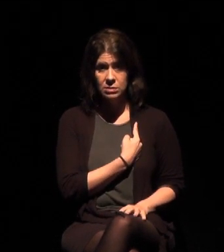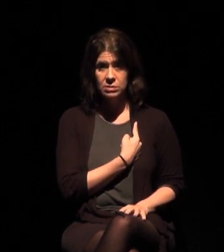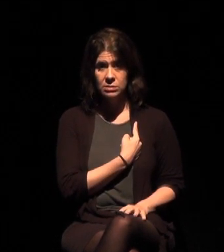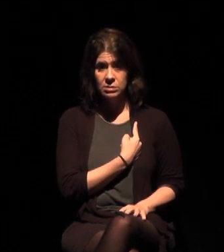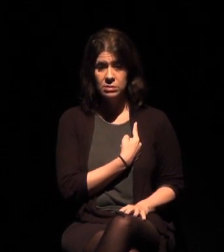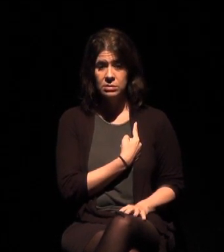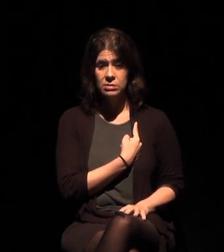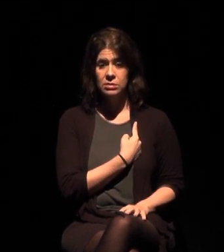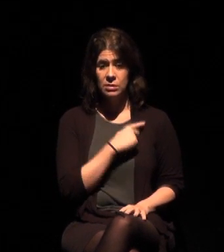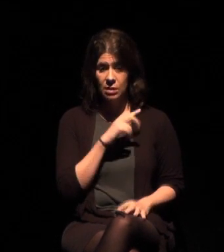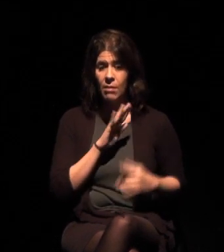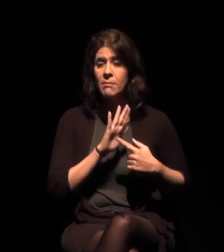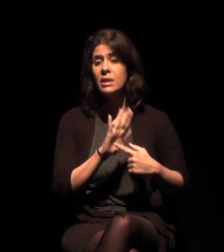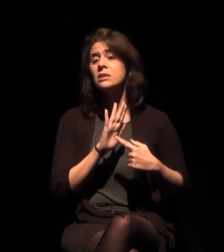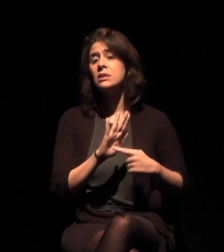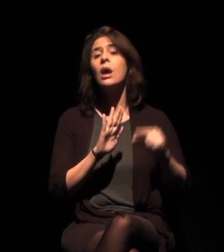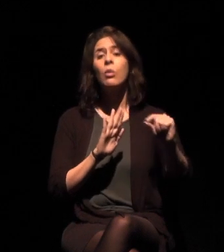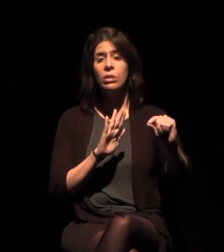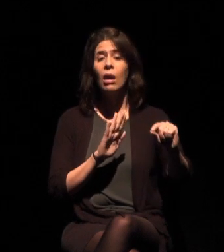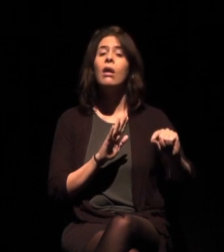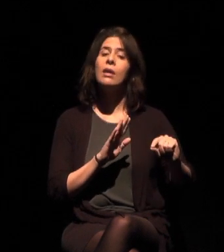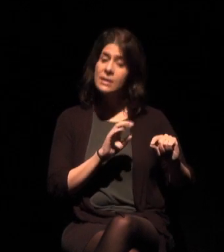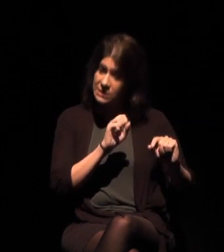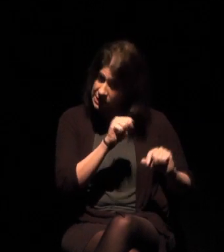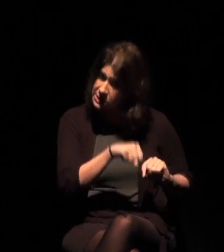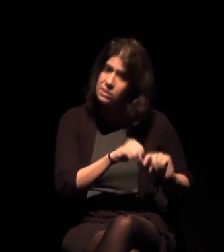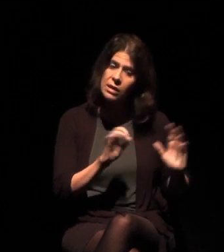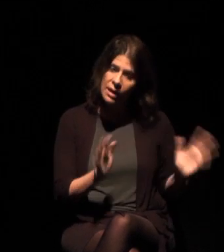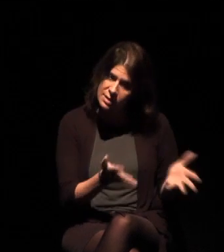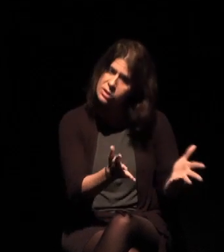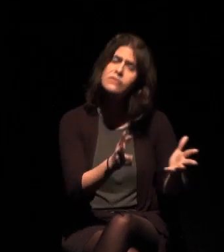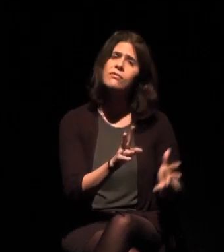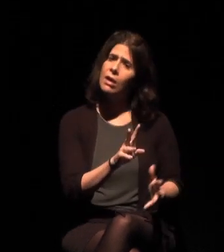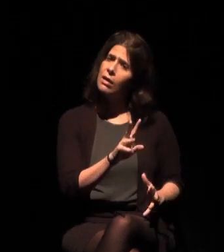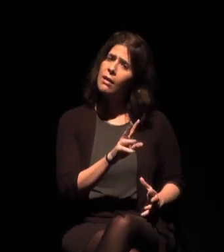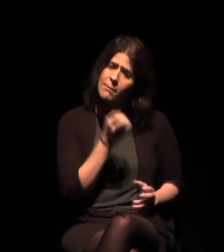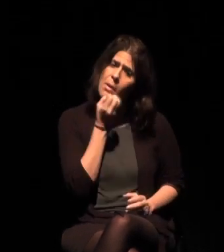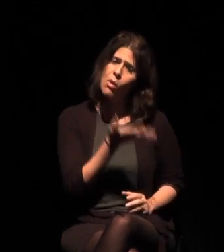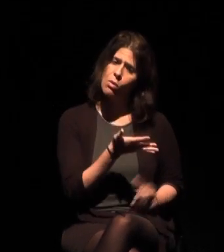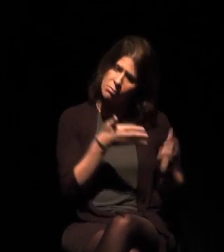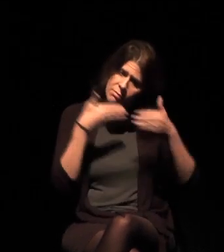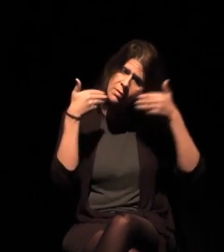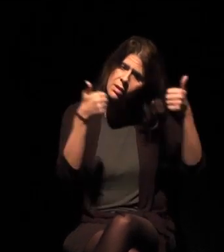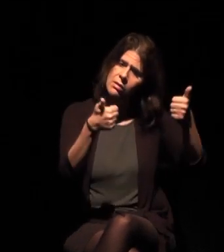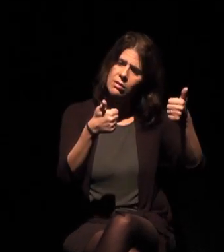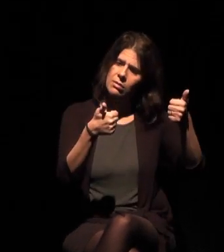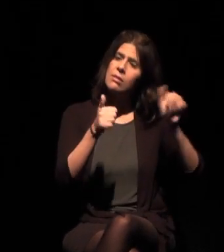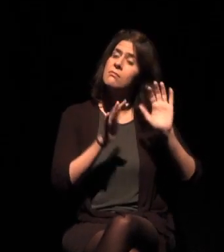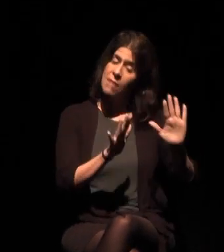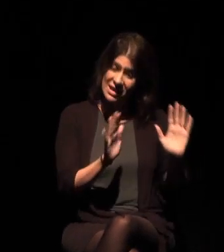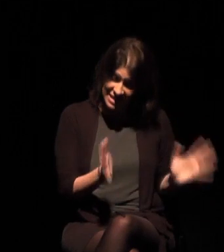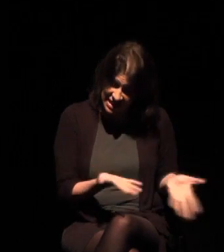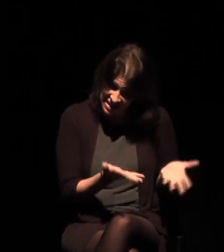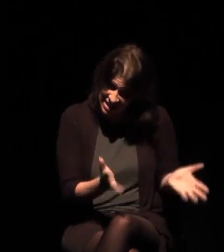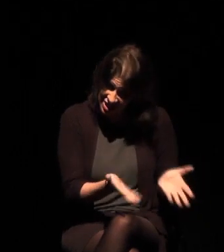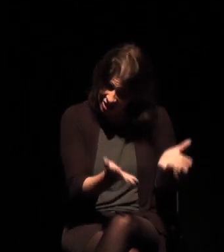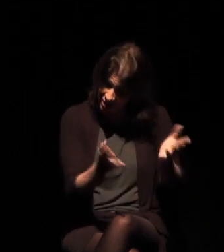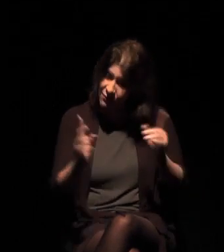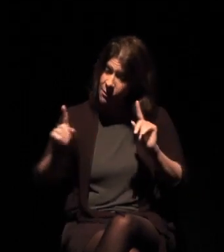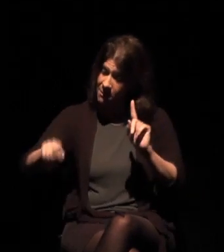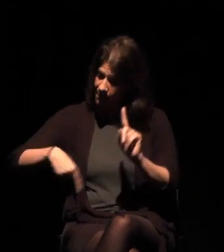vai apresentar é que sim mas é combinando facto incentivos porventura